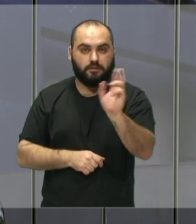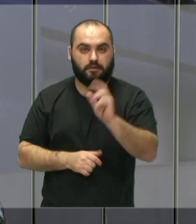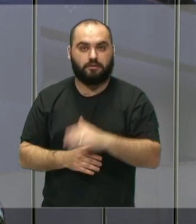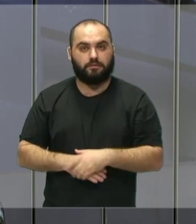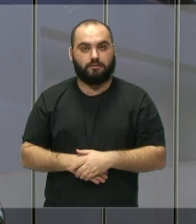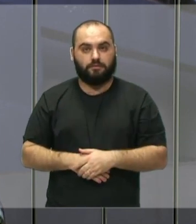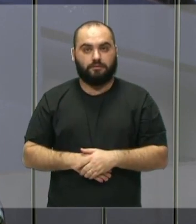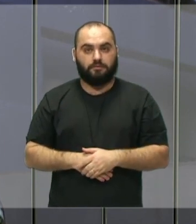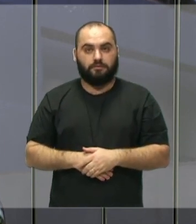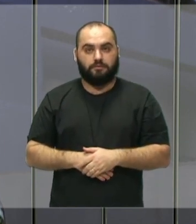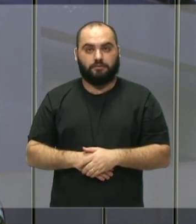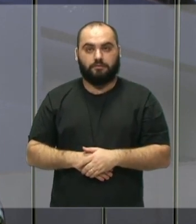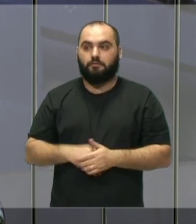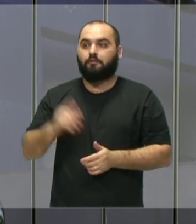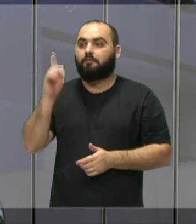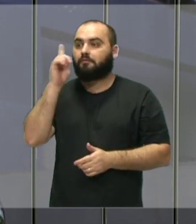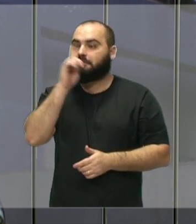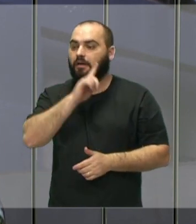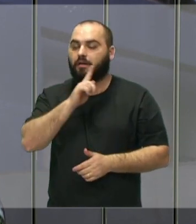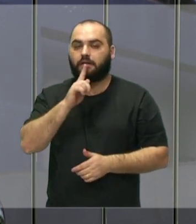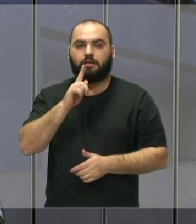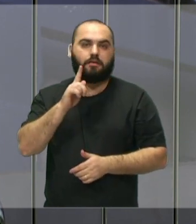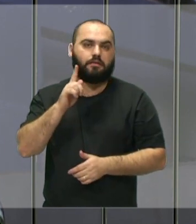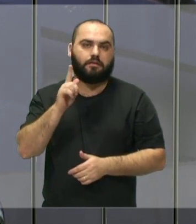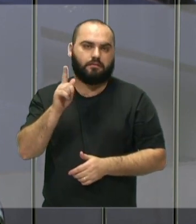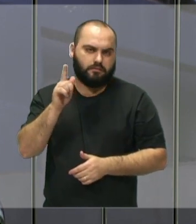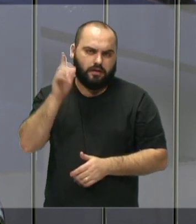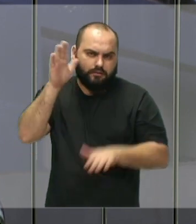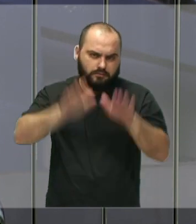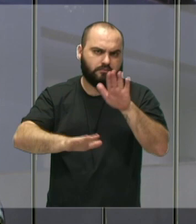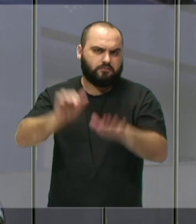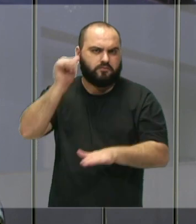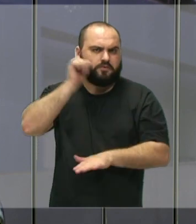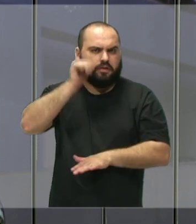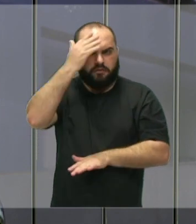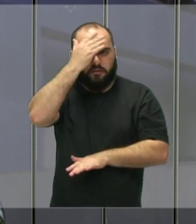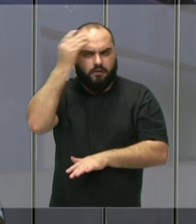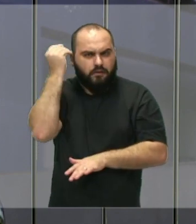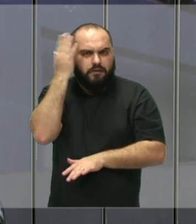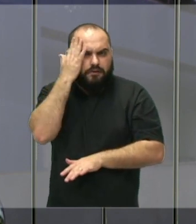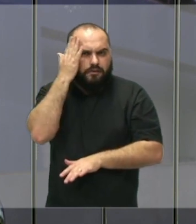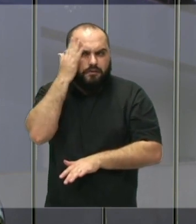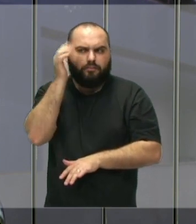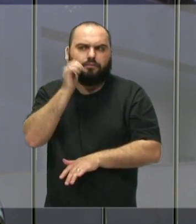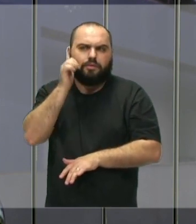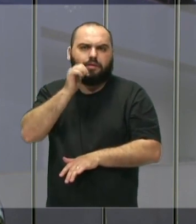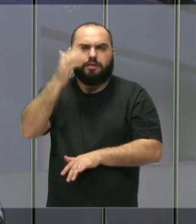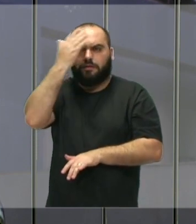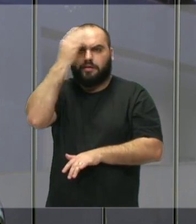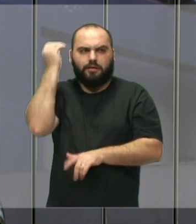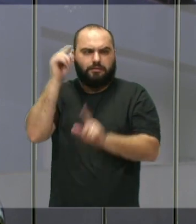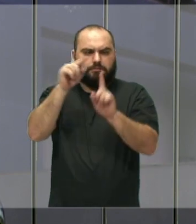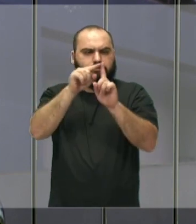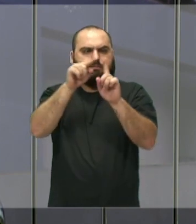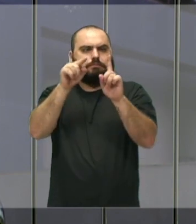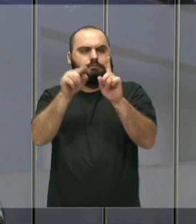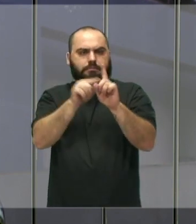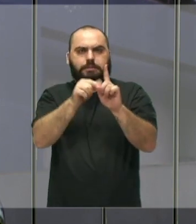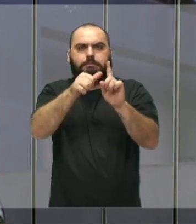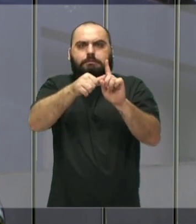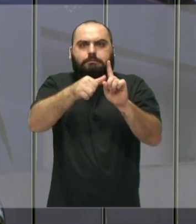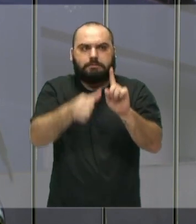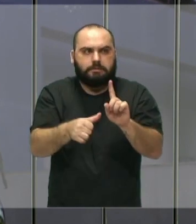o risco da falha humana, da mulher esquecer, porque o maior problema é a falha humana na gravidez